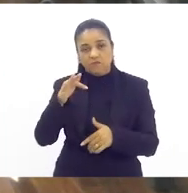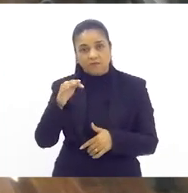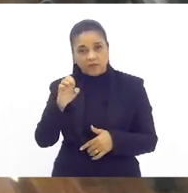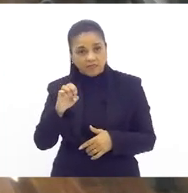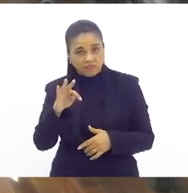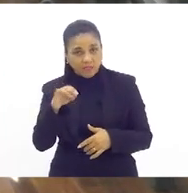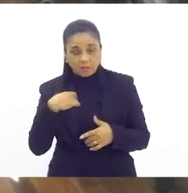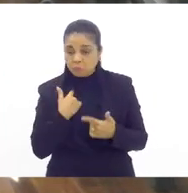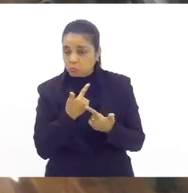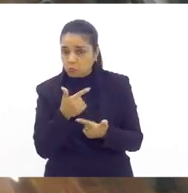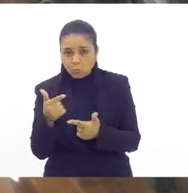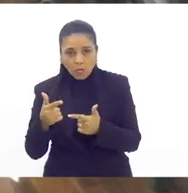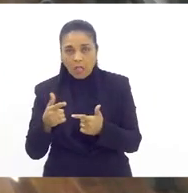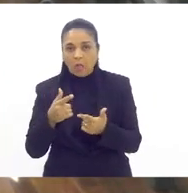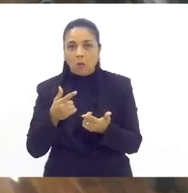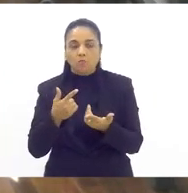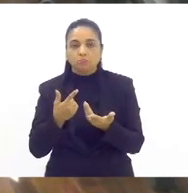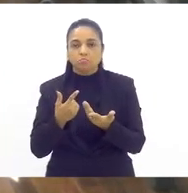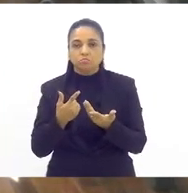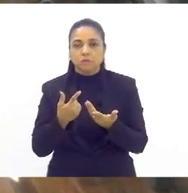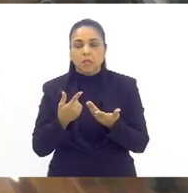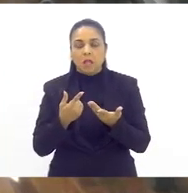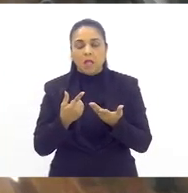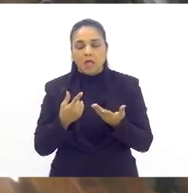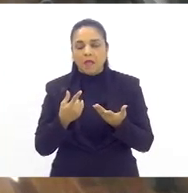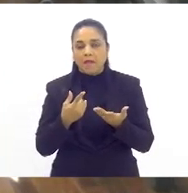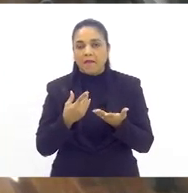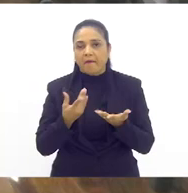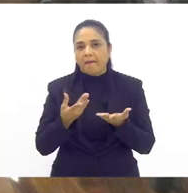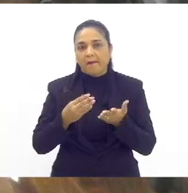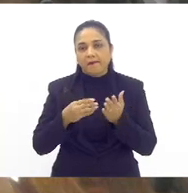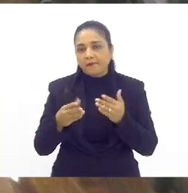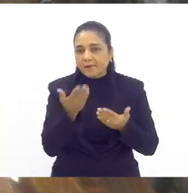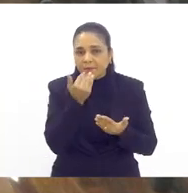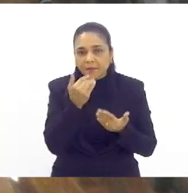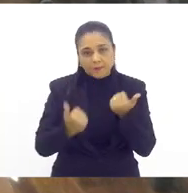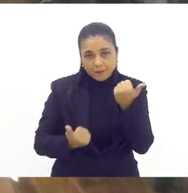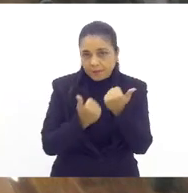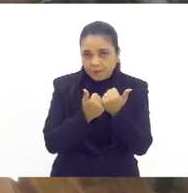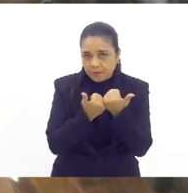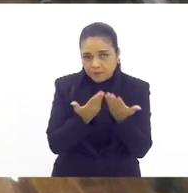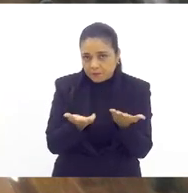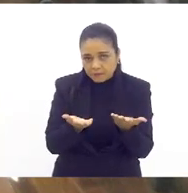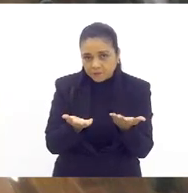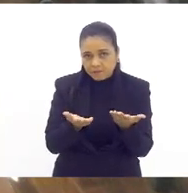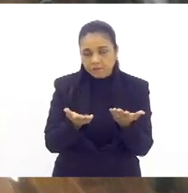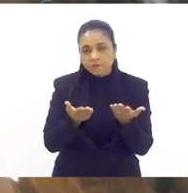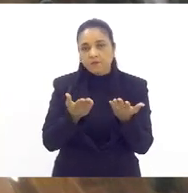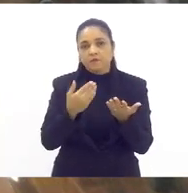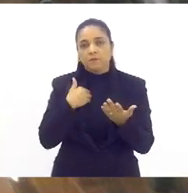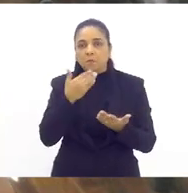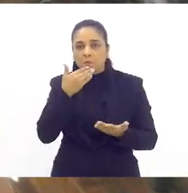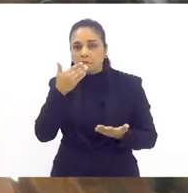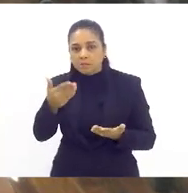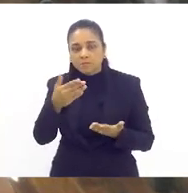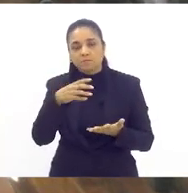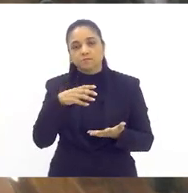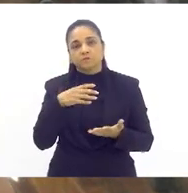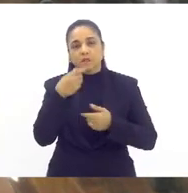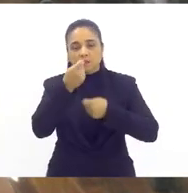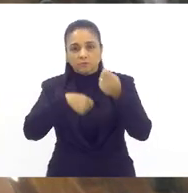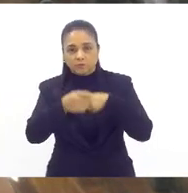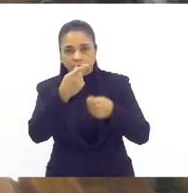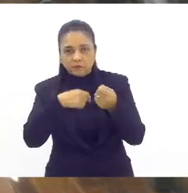não há previsão de implementação nós fizemos uma notificação ao administração central dessa